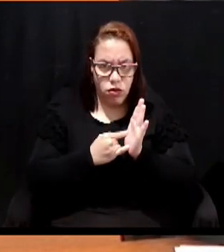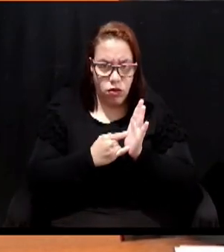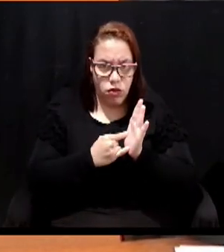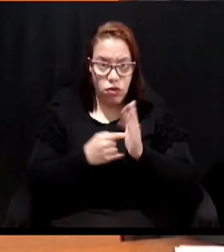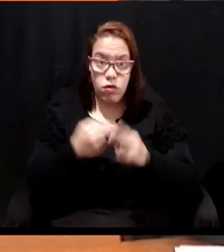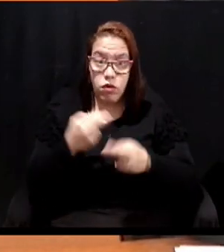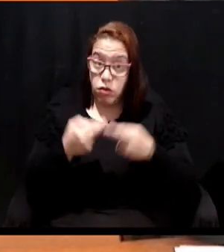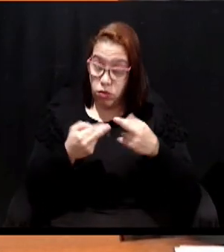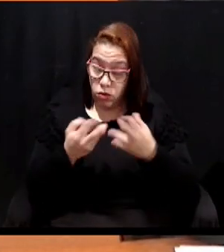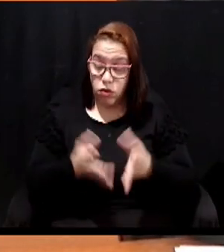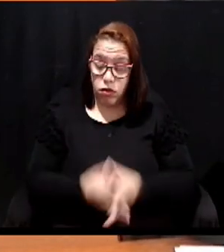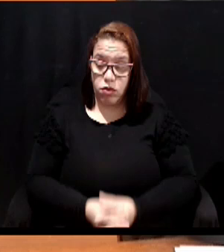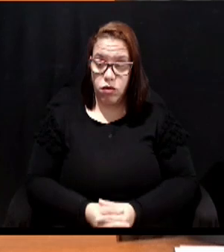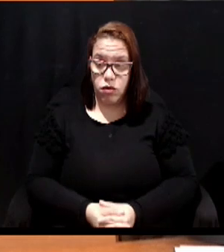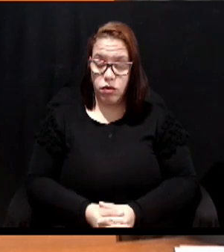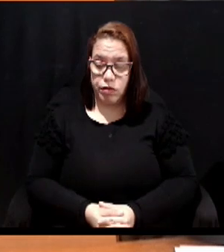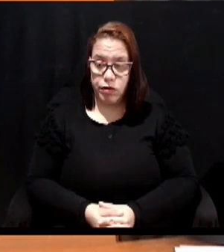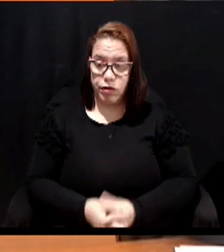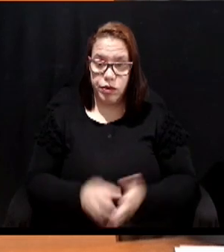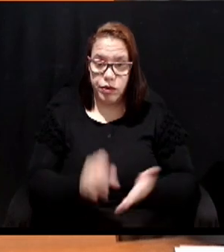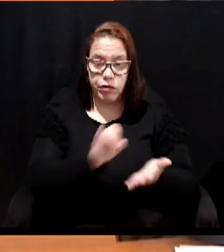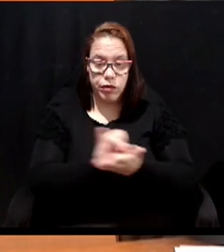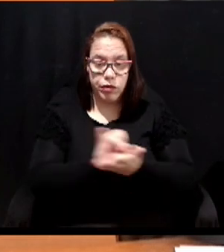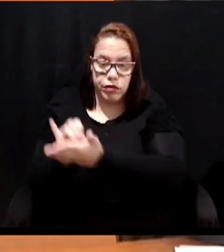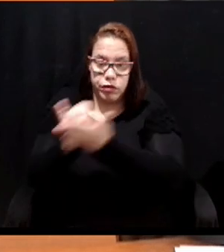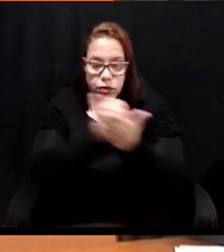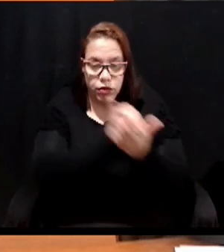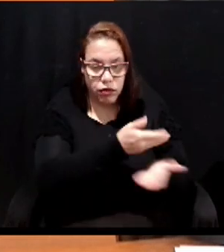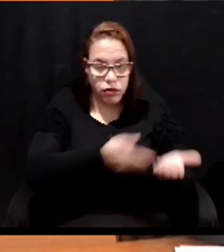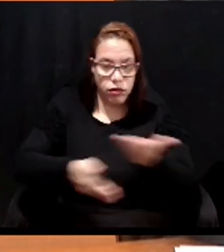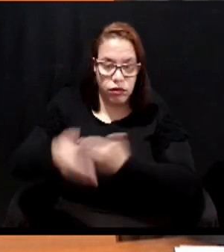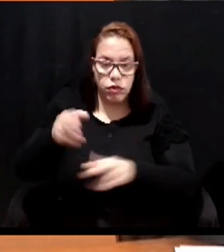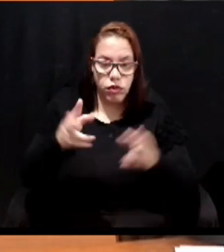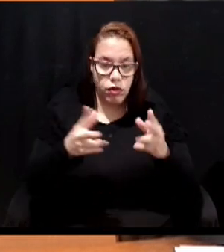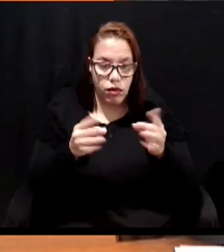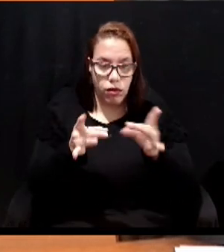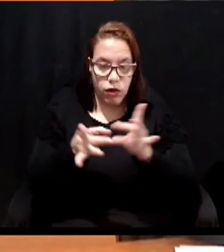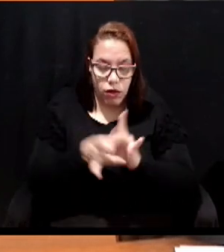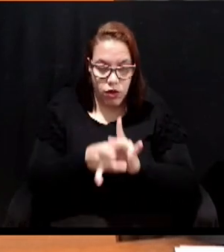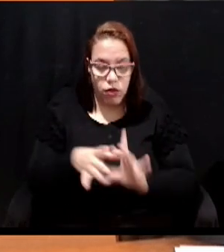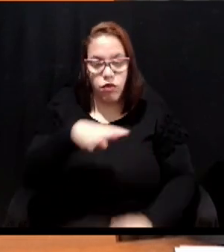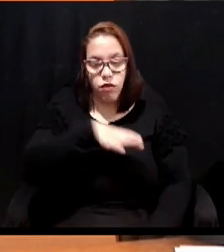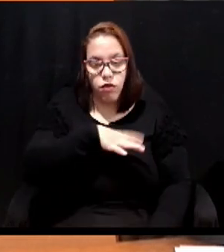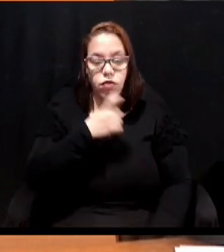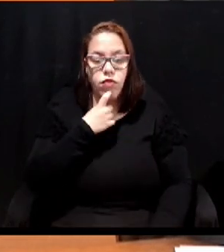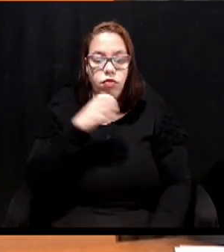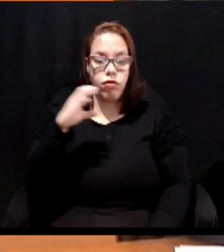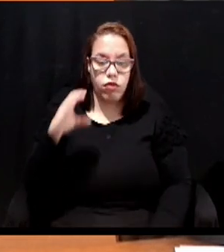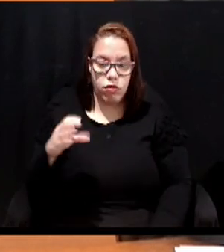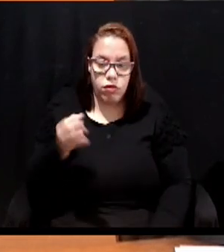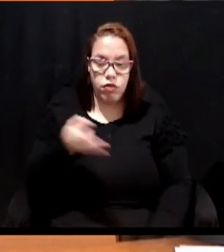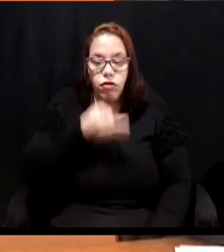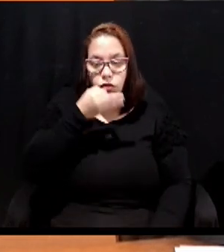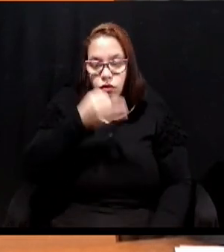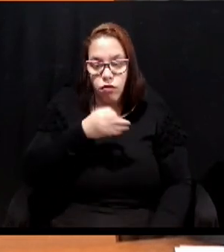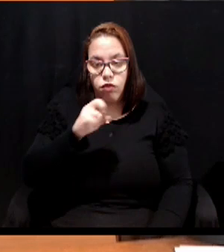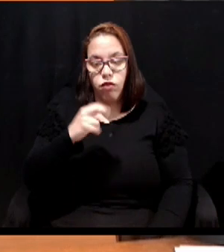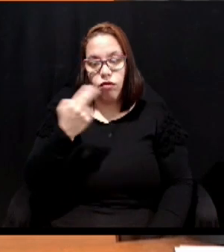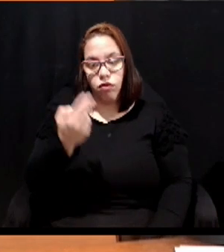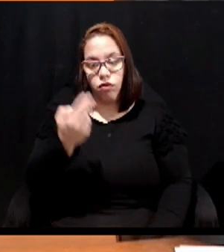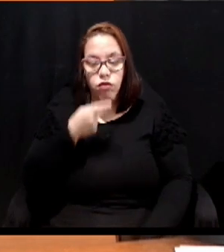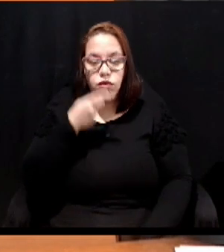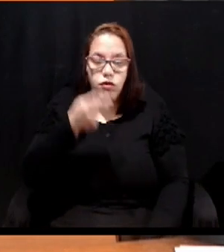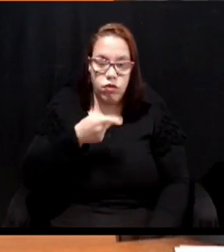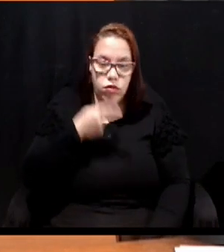relativas às relações internacionais ligadas ao município de Campinas. C. Opinar e ou emitir parecer sobre todos